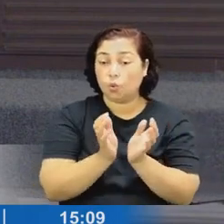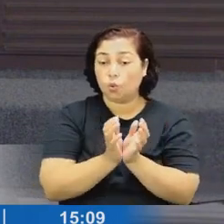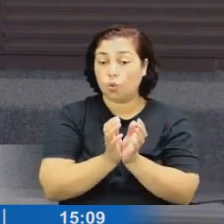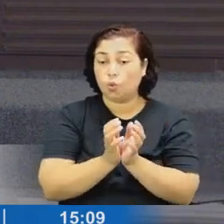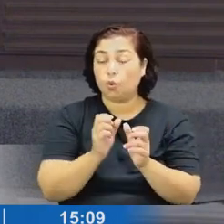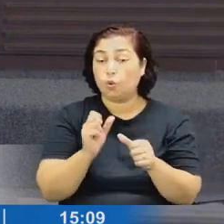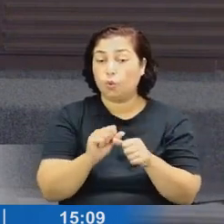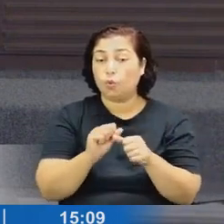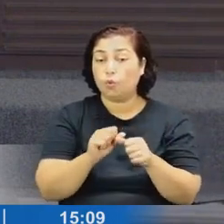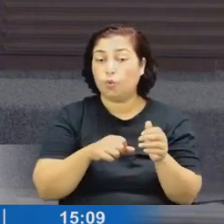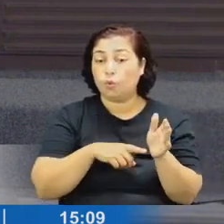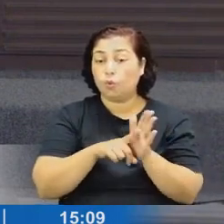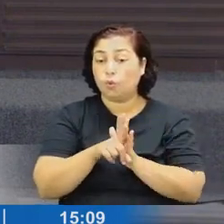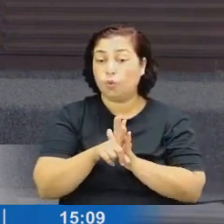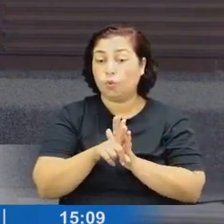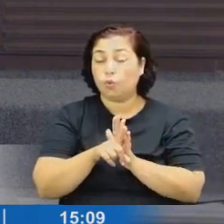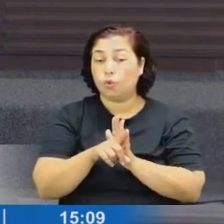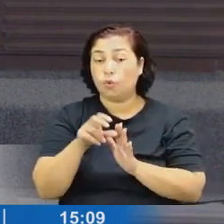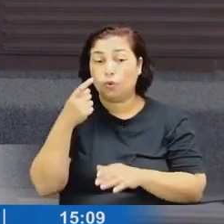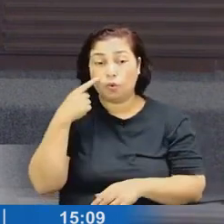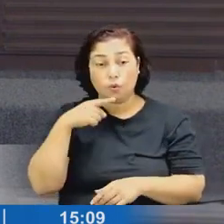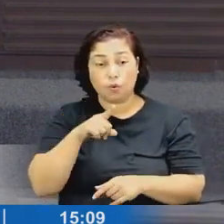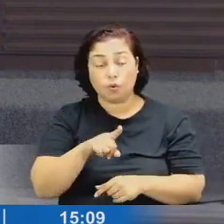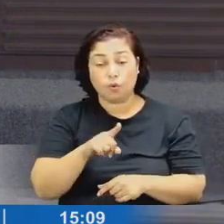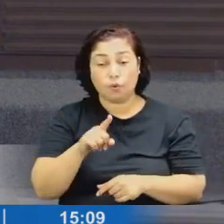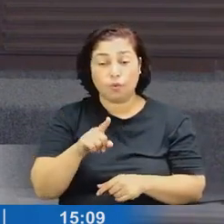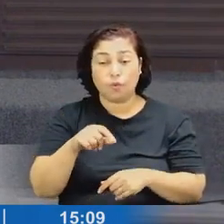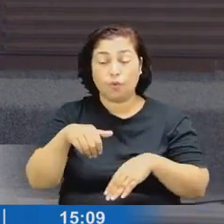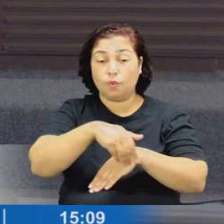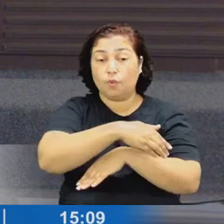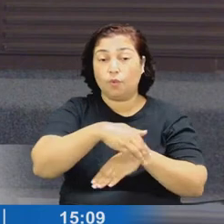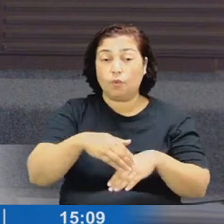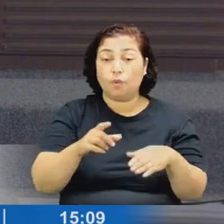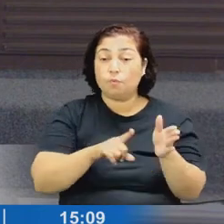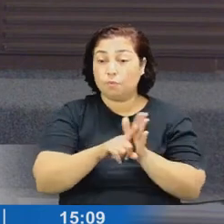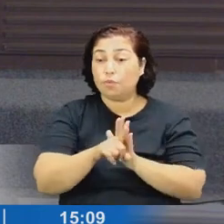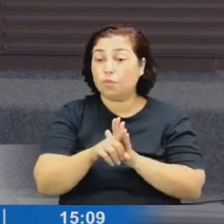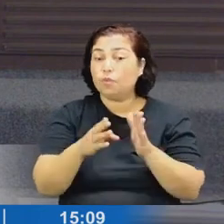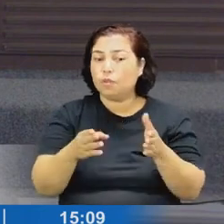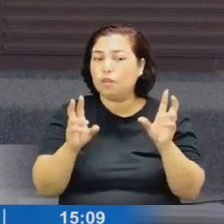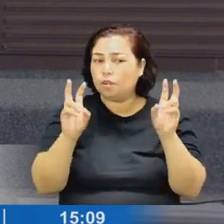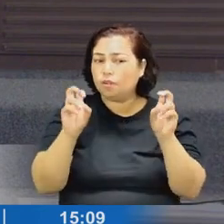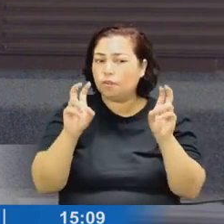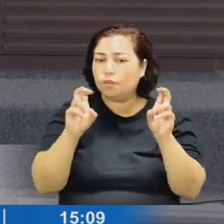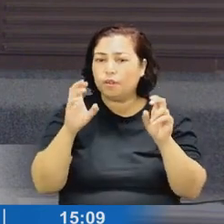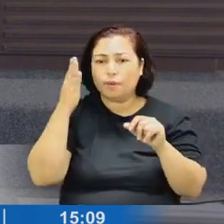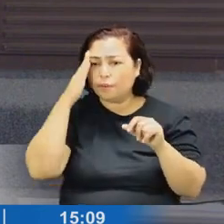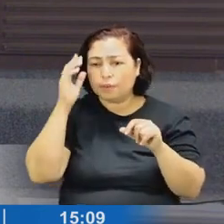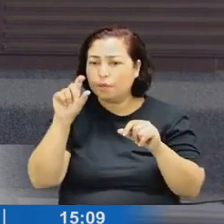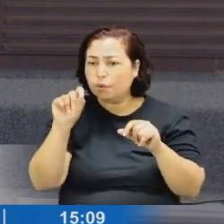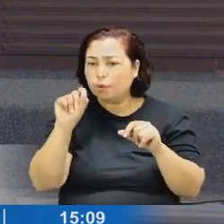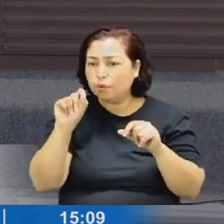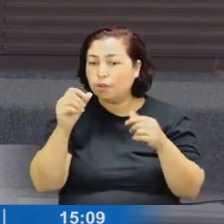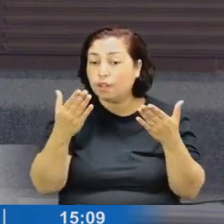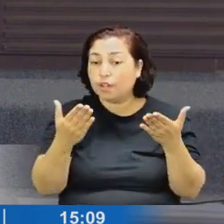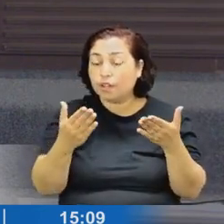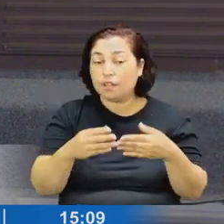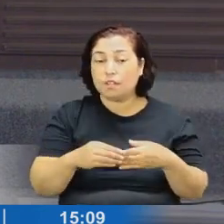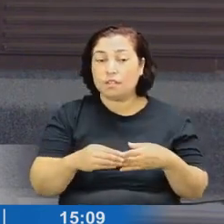que fez a pergunta e tal encontrou o vereador na rua aí tipo Nossa mas aí foi no assunto que ele não sabia o que que era